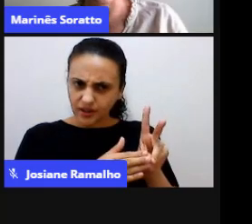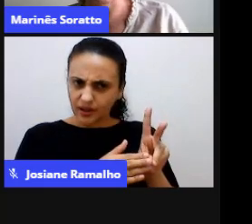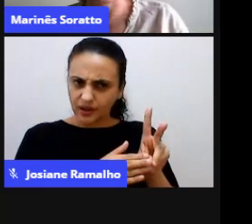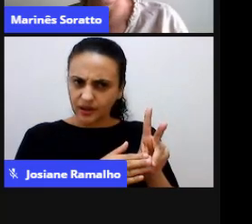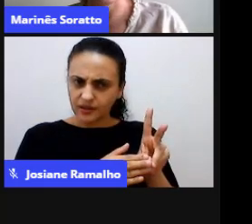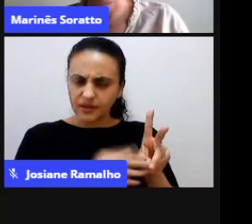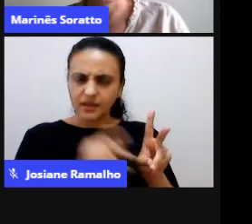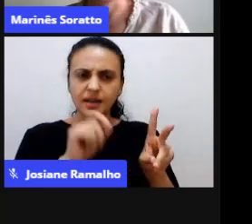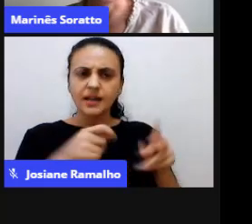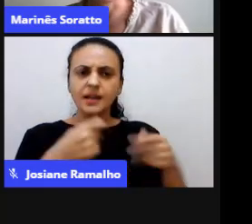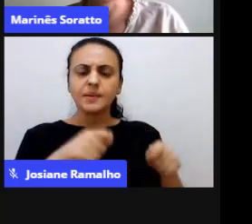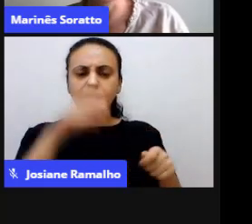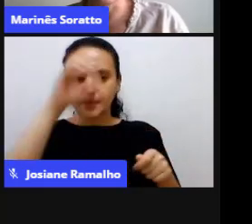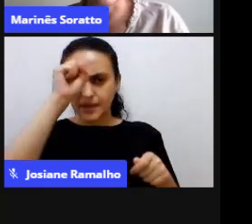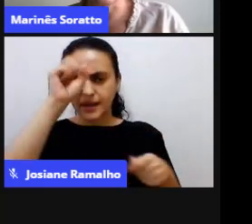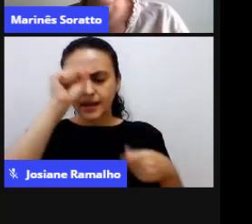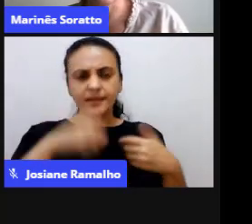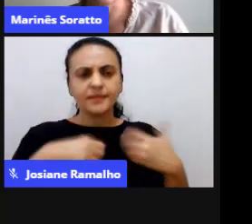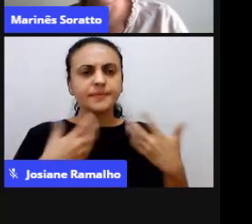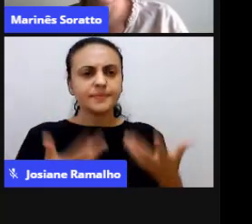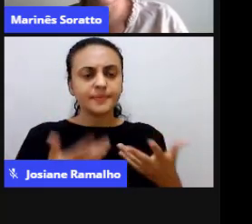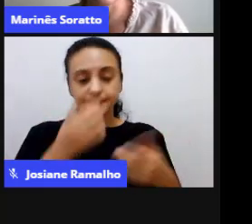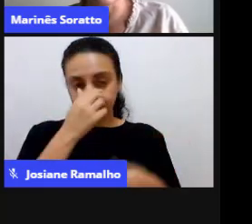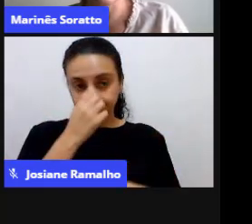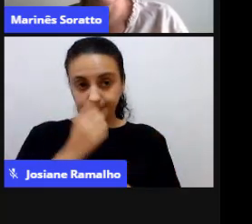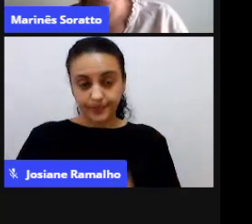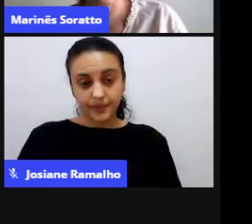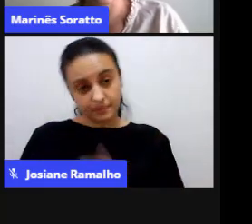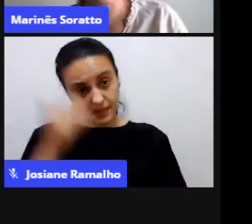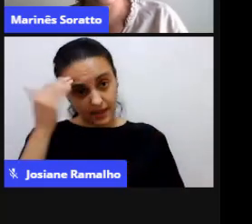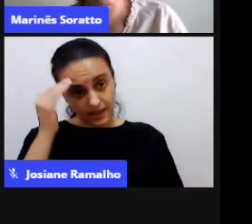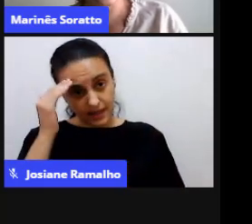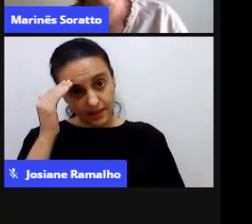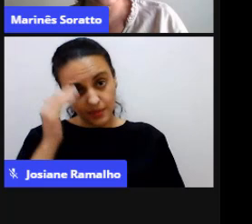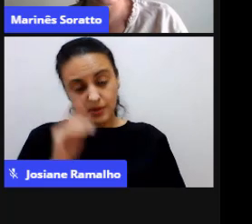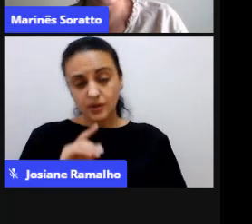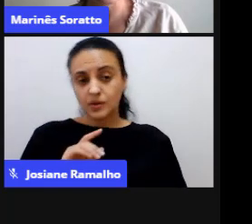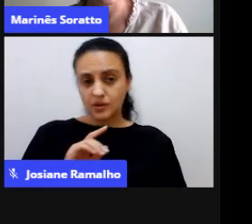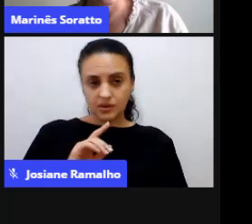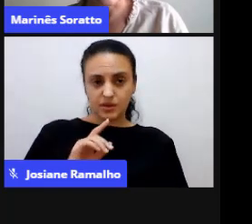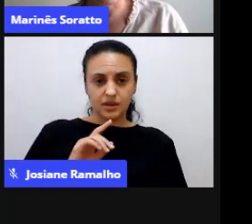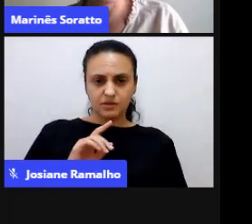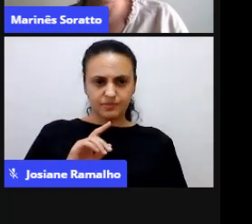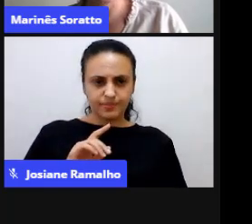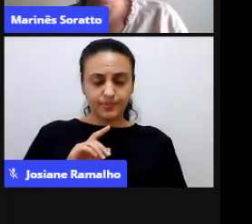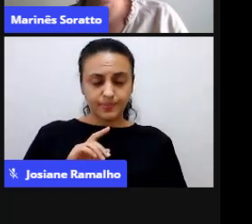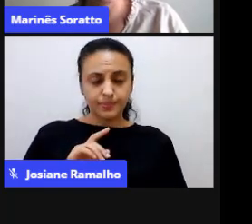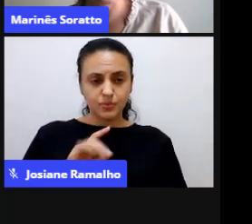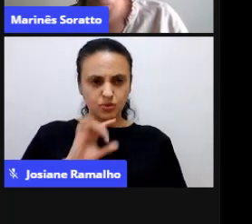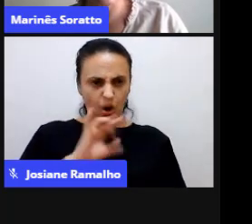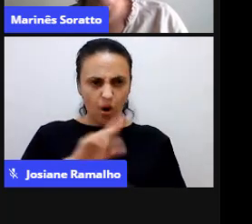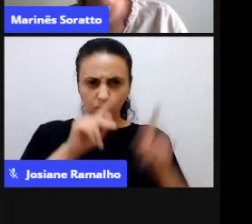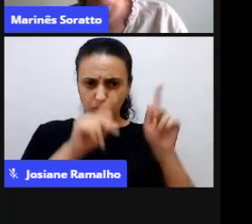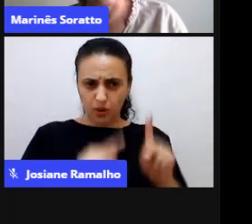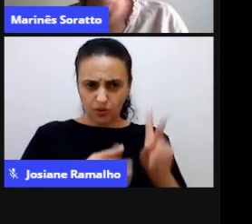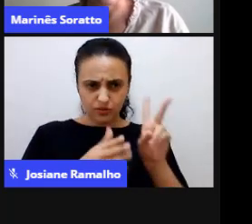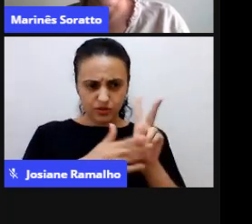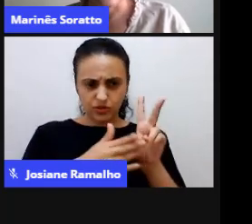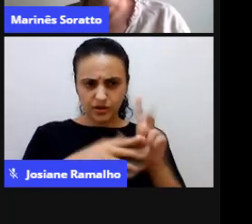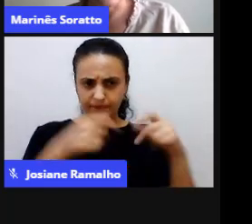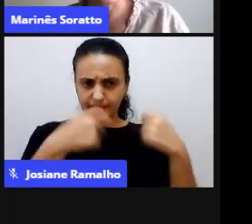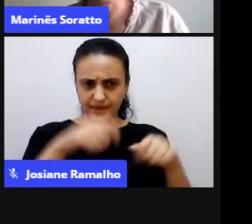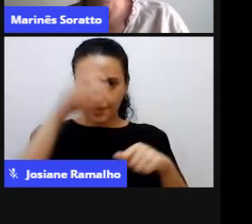sua história, né? Por um lado, entendemos que não são os povos indígenas que precisam aprender sobre a sua história e sua